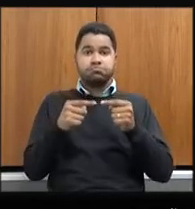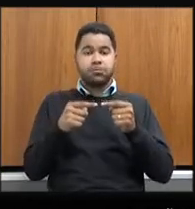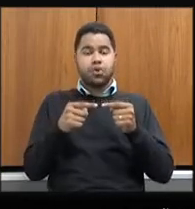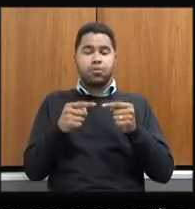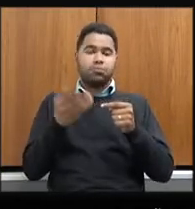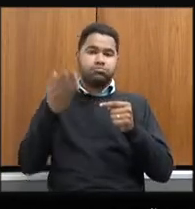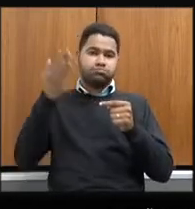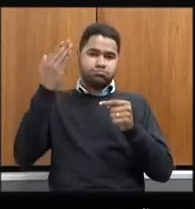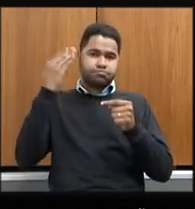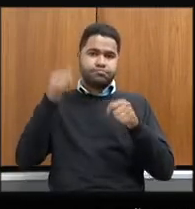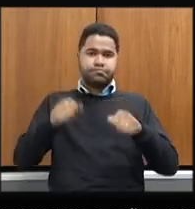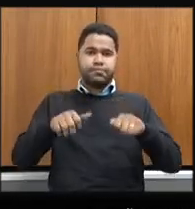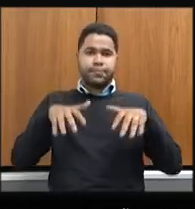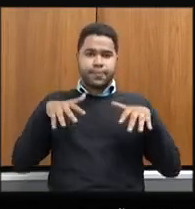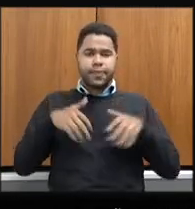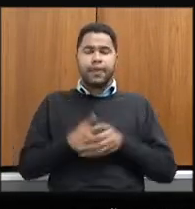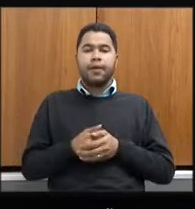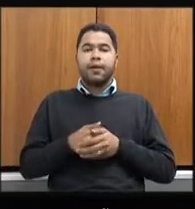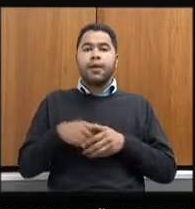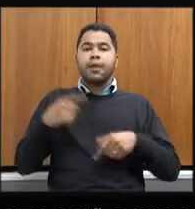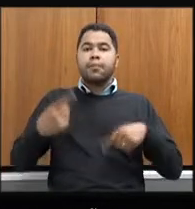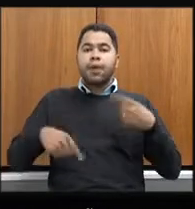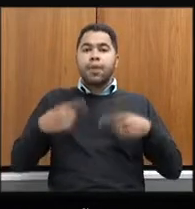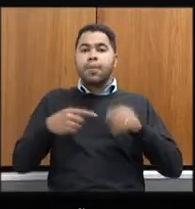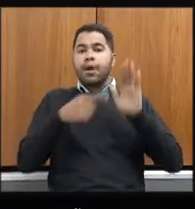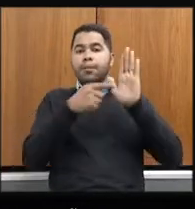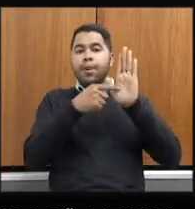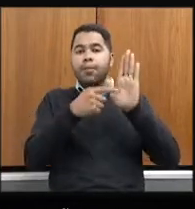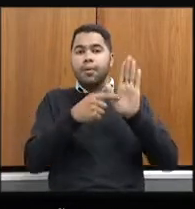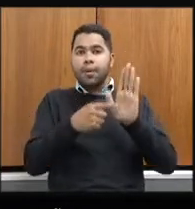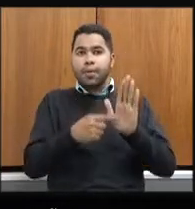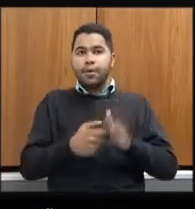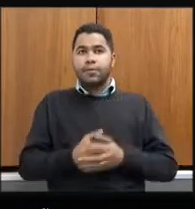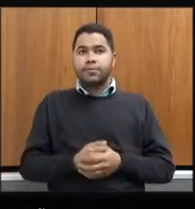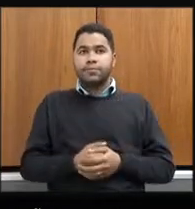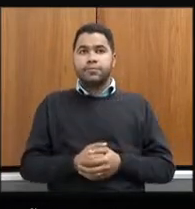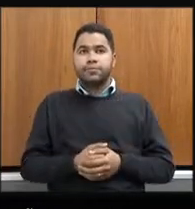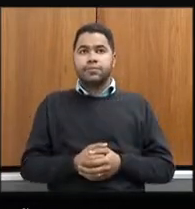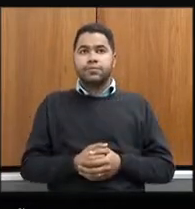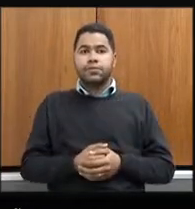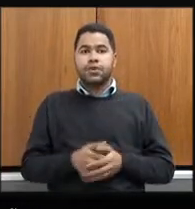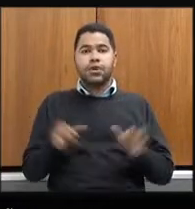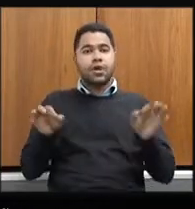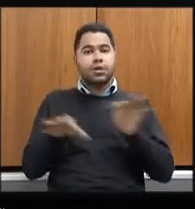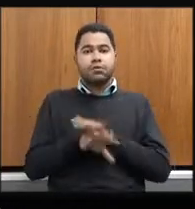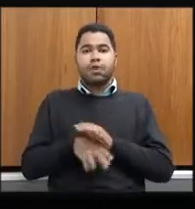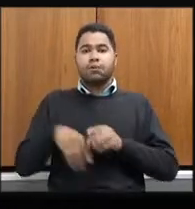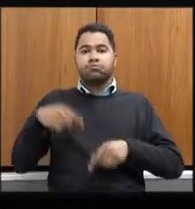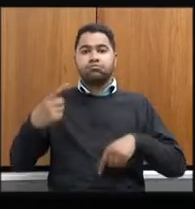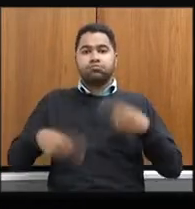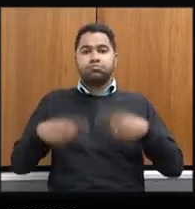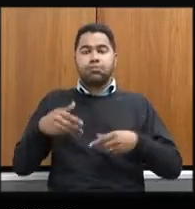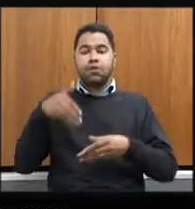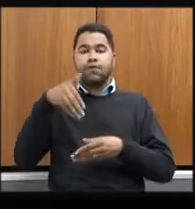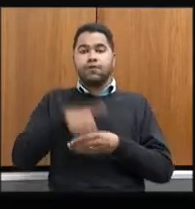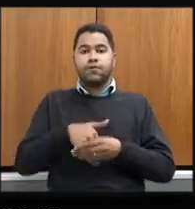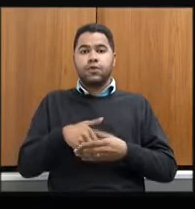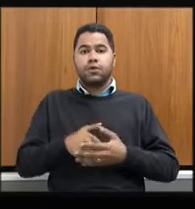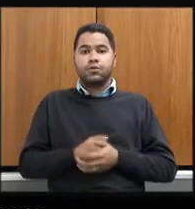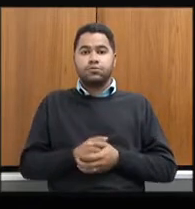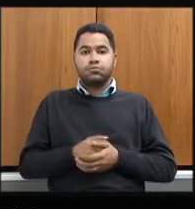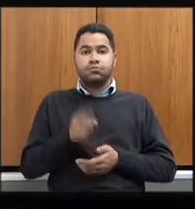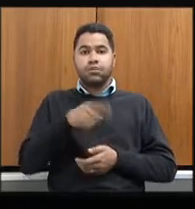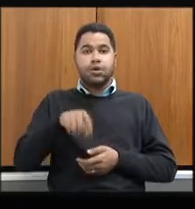plenário coloca o em discussão os pareceres e encerra discussão em votação